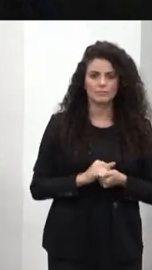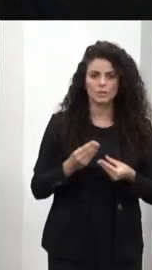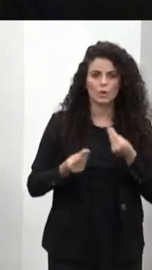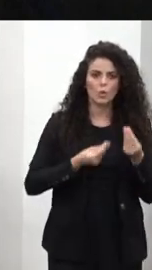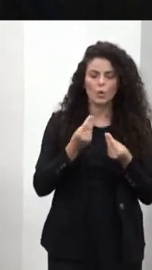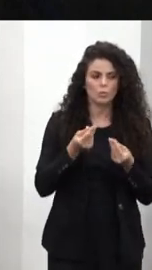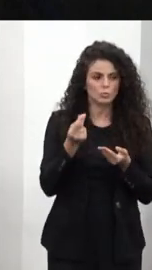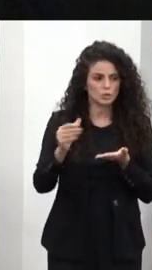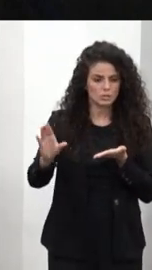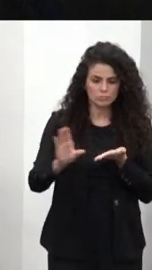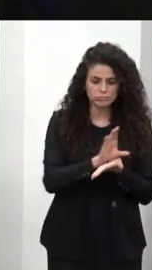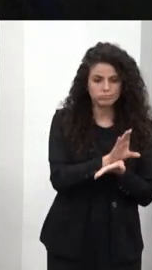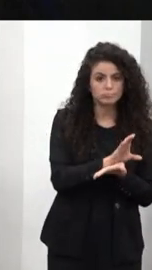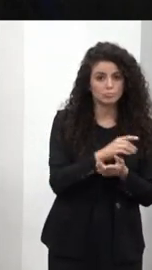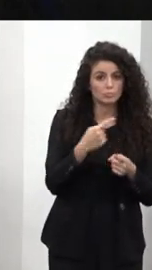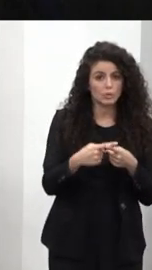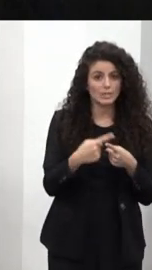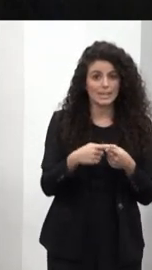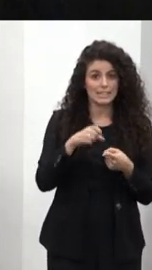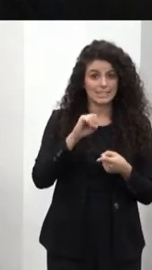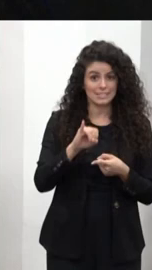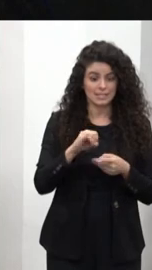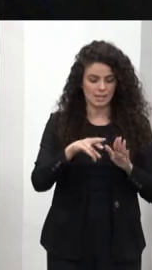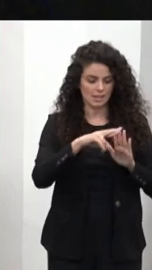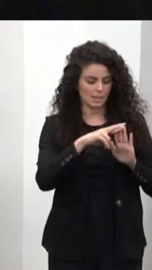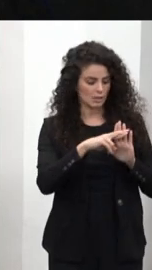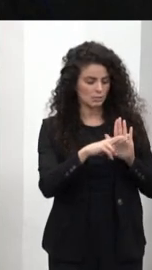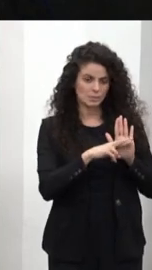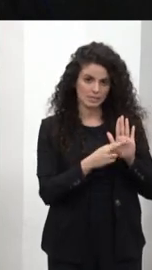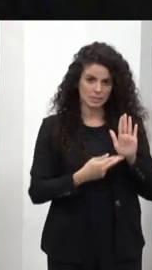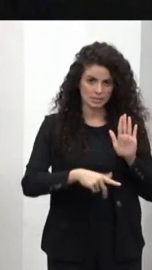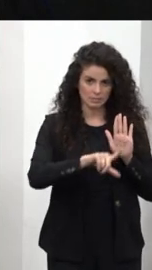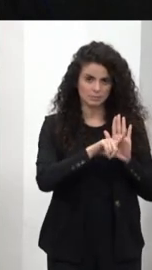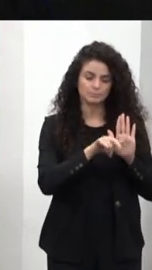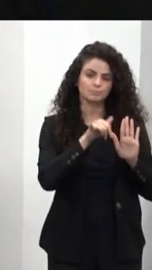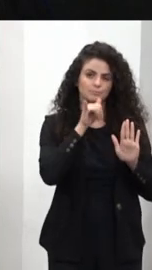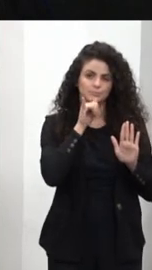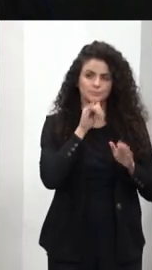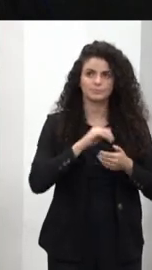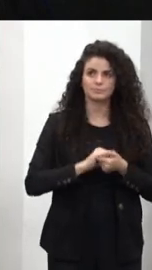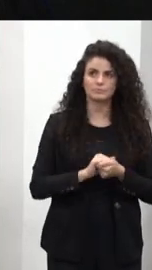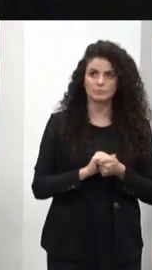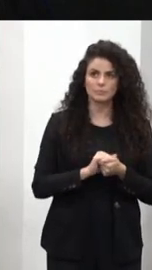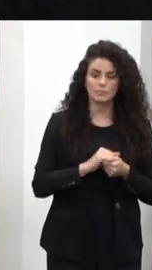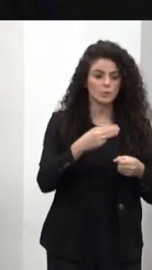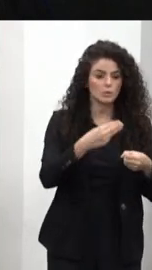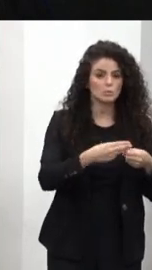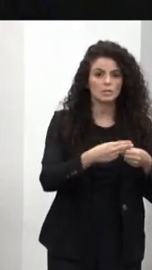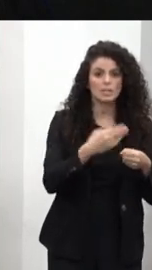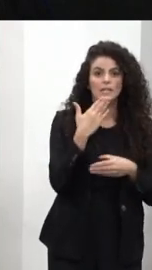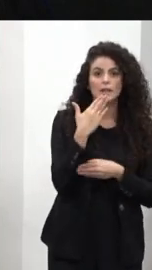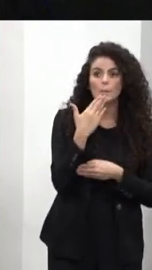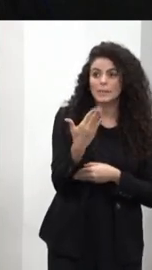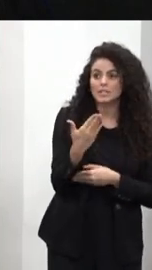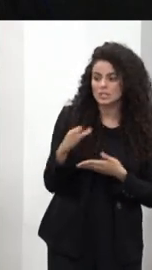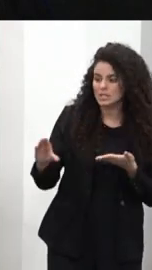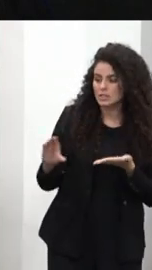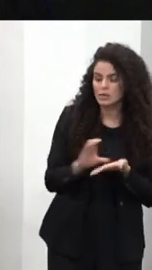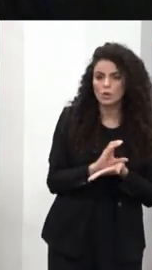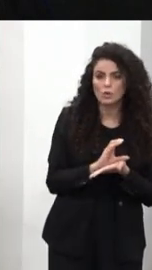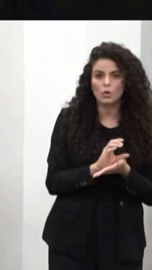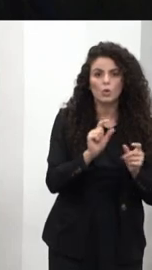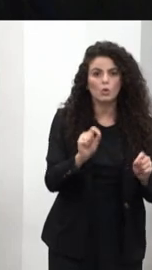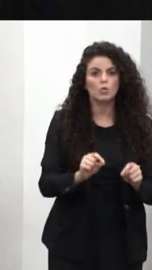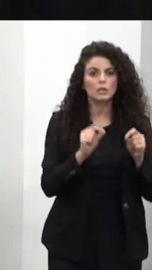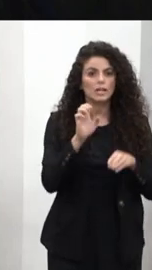a gente está curioso se na regulamentação por exemplo os municípios que não solicitarem o recurso o que